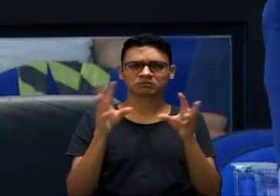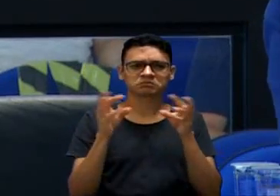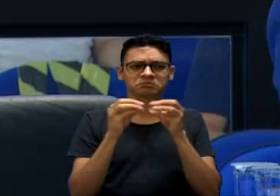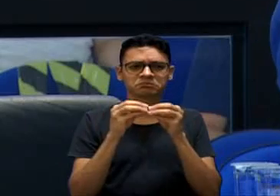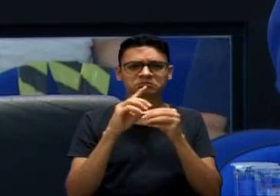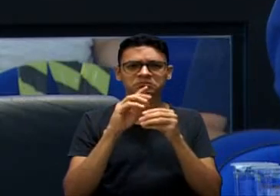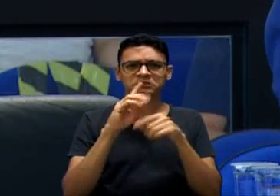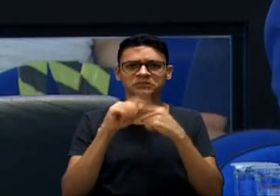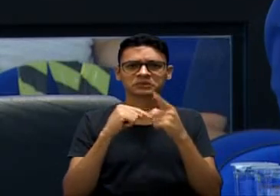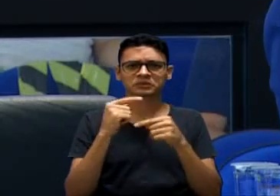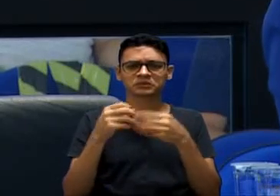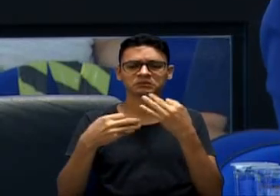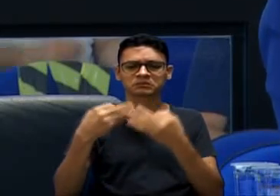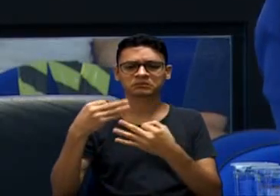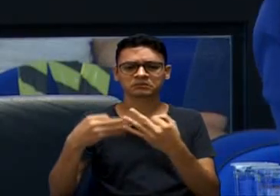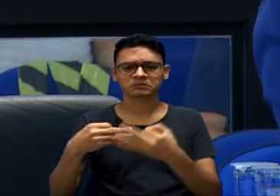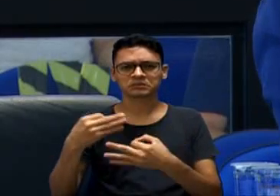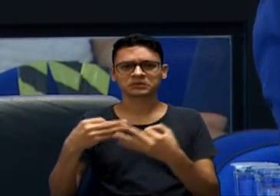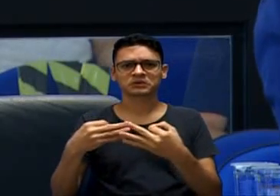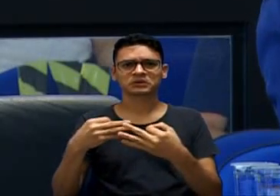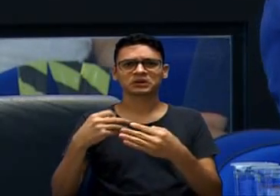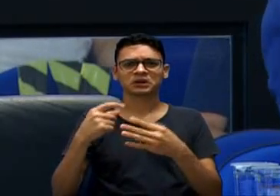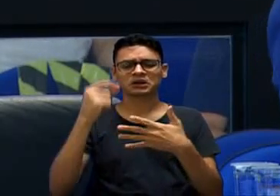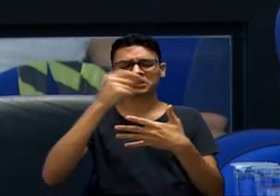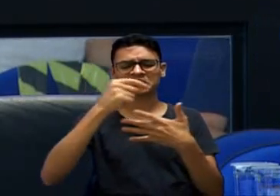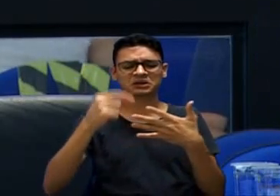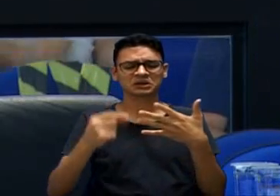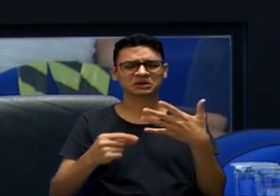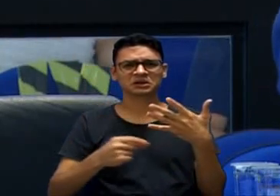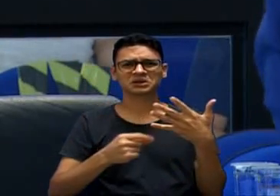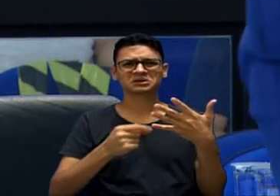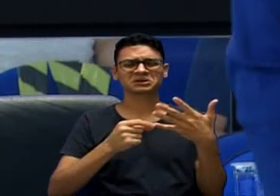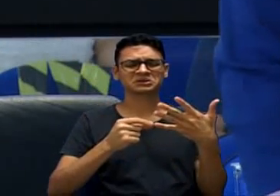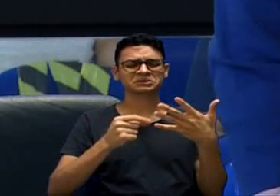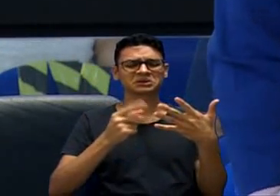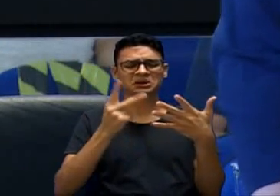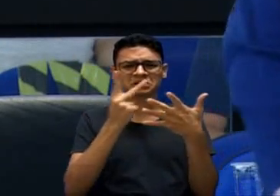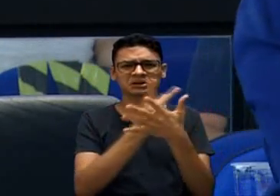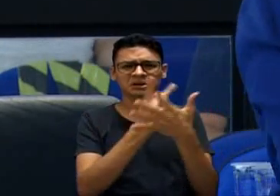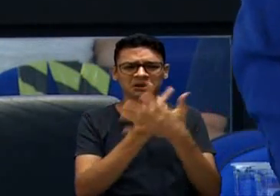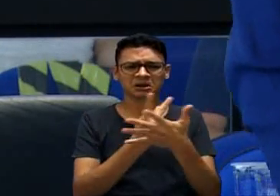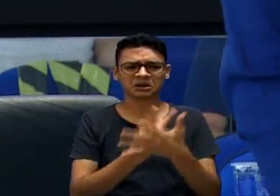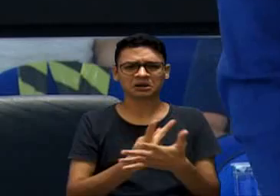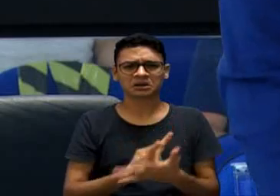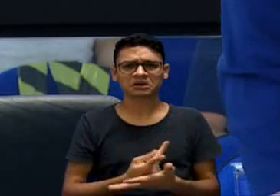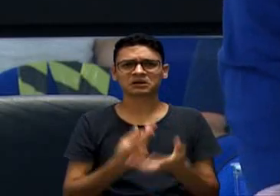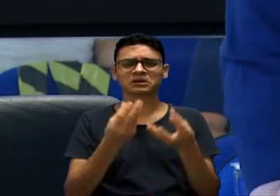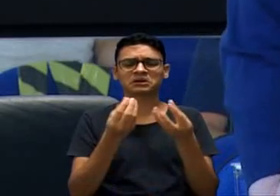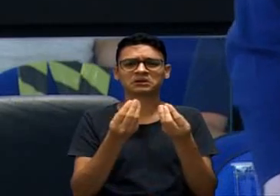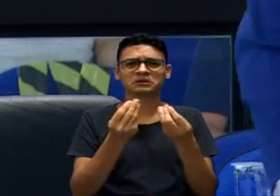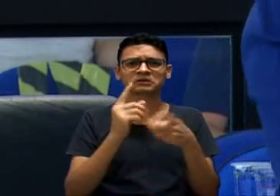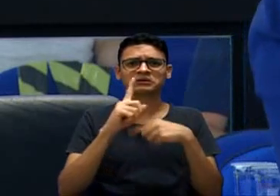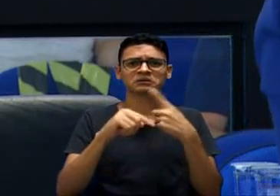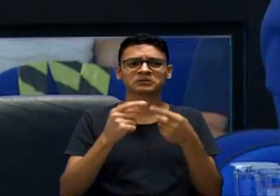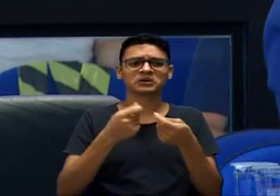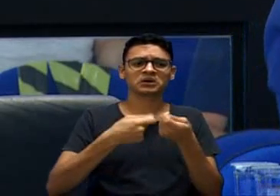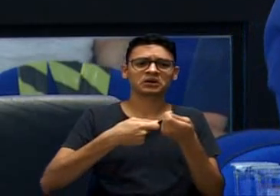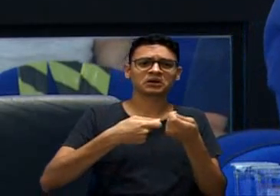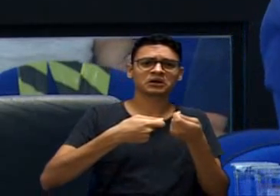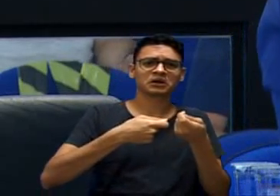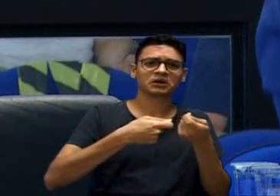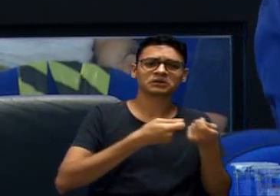a conclusão final do Tribunal de Contas. Irregularidades inúmeras são citadas, mas que a administração, por